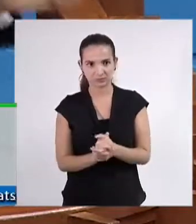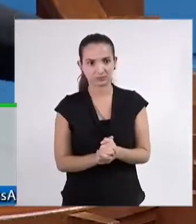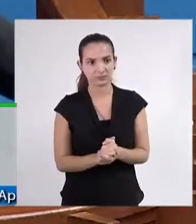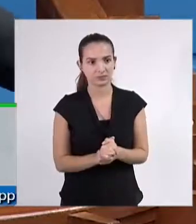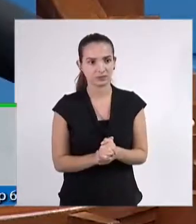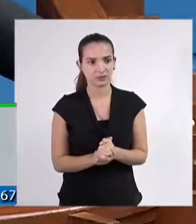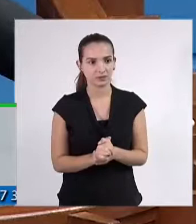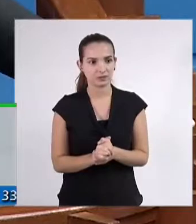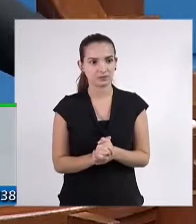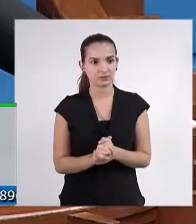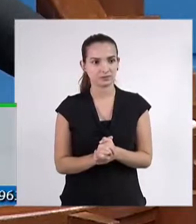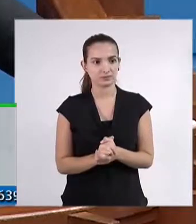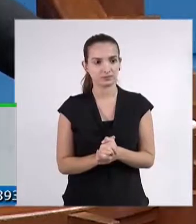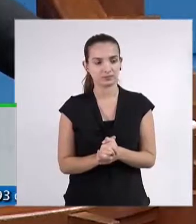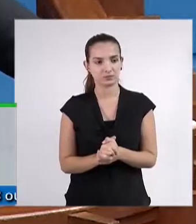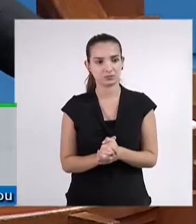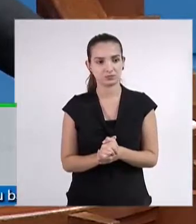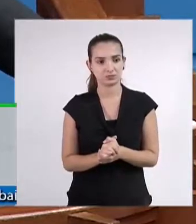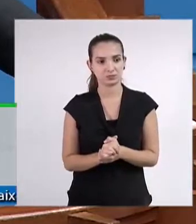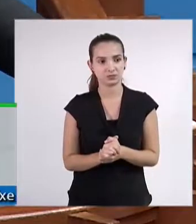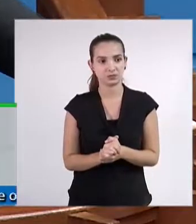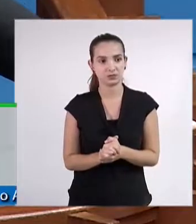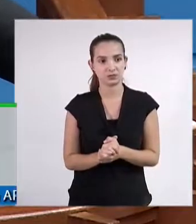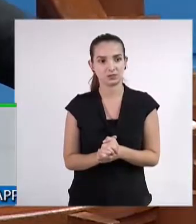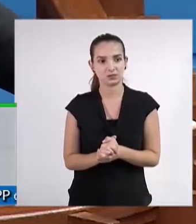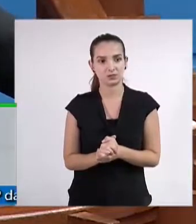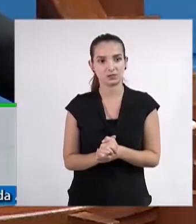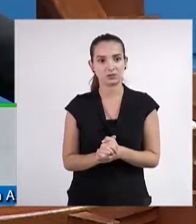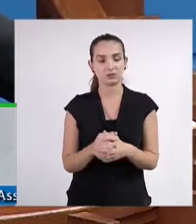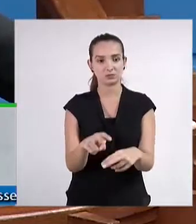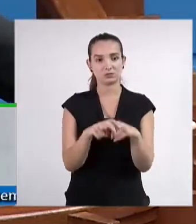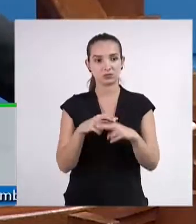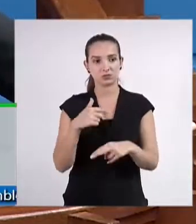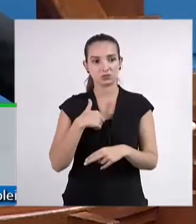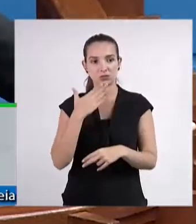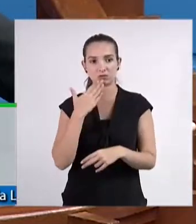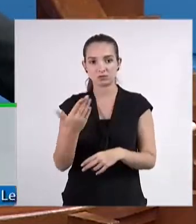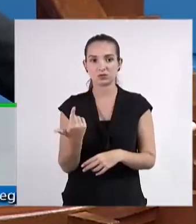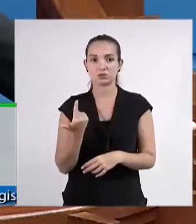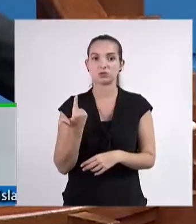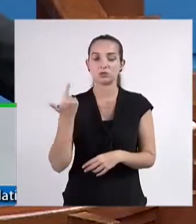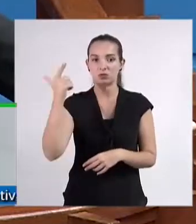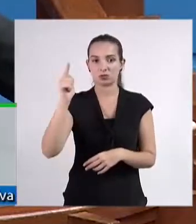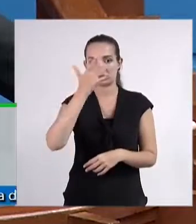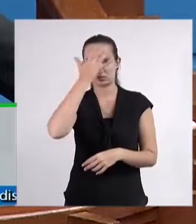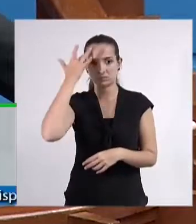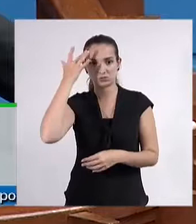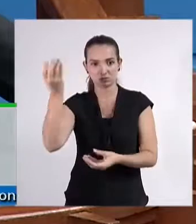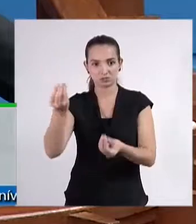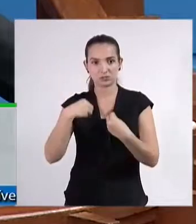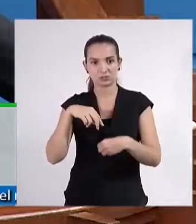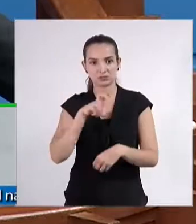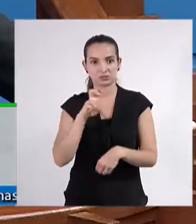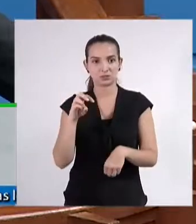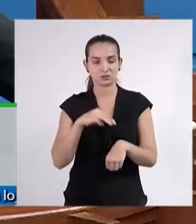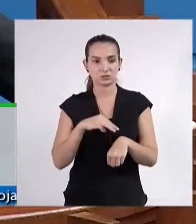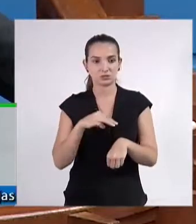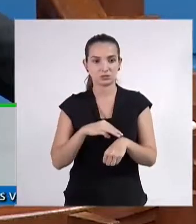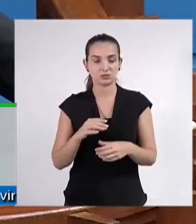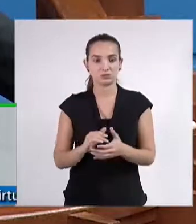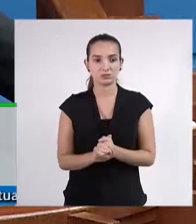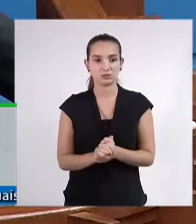senhor. Só me resta pedir socorro para o próximo inscrito, se ele puder me ceder 5 minutos.